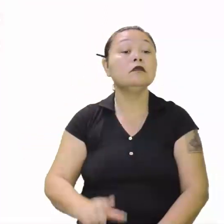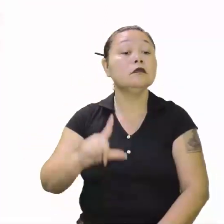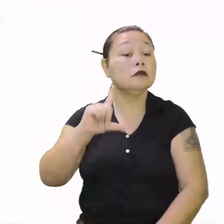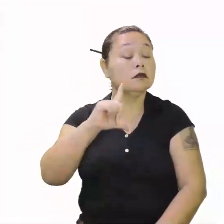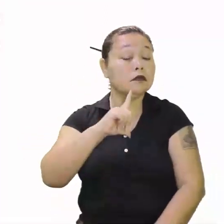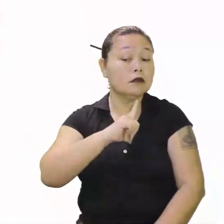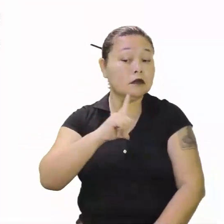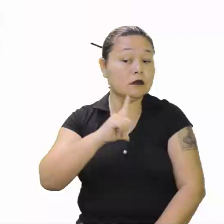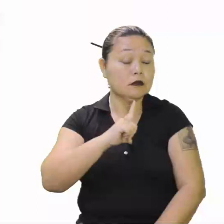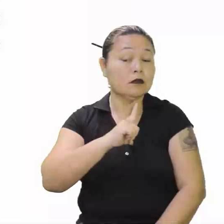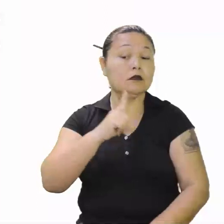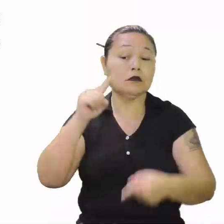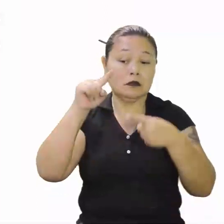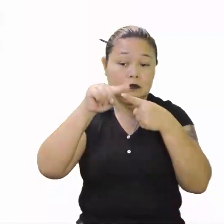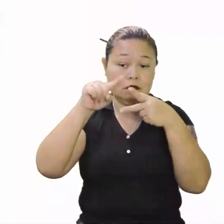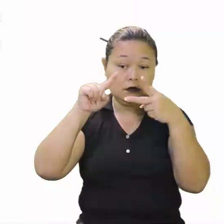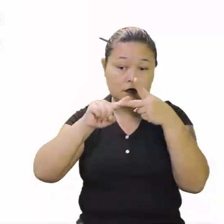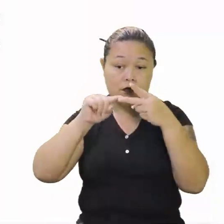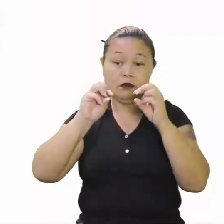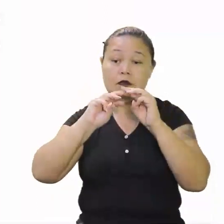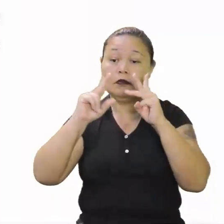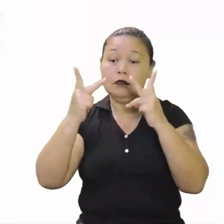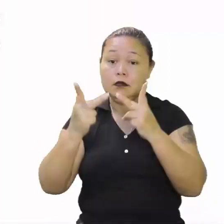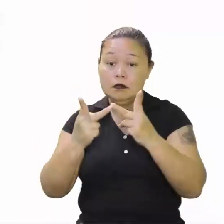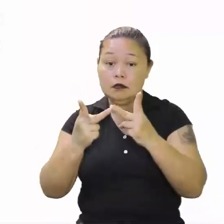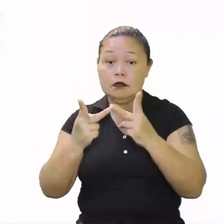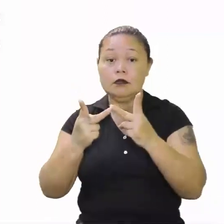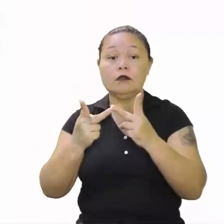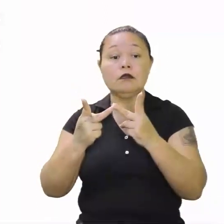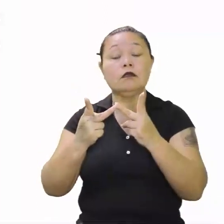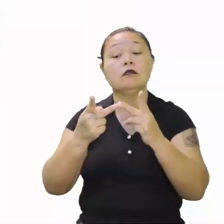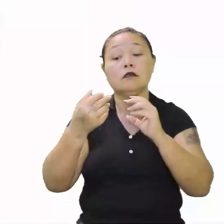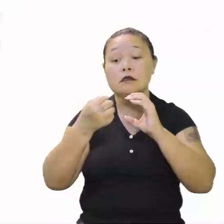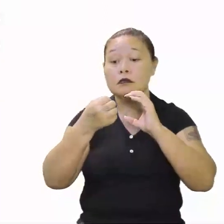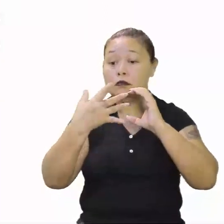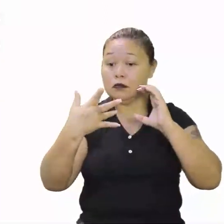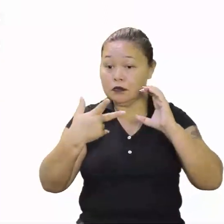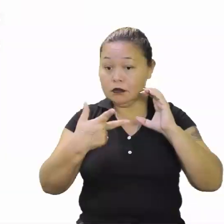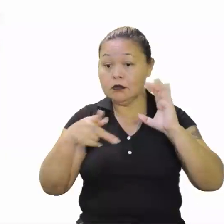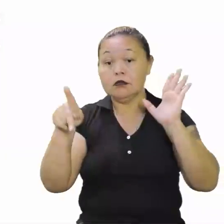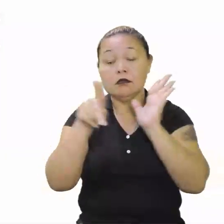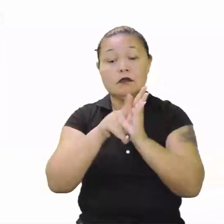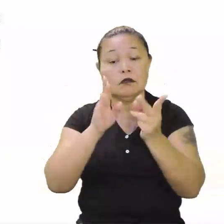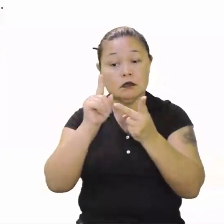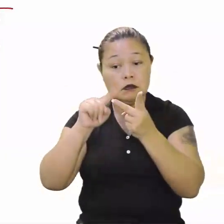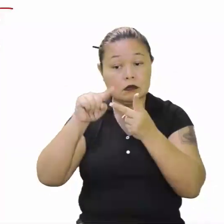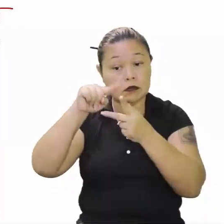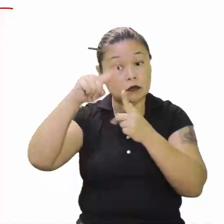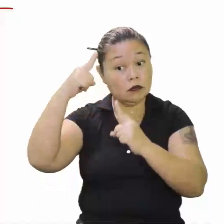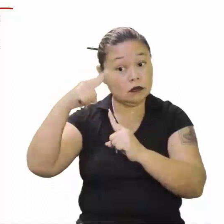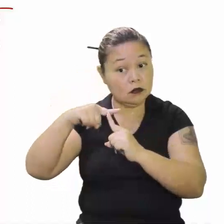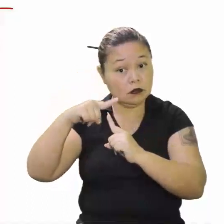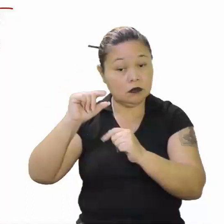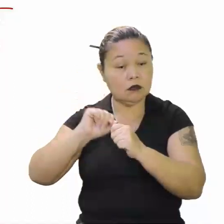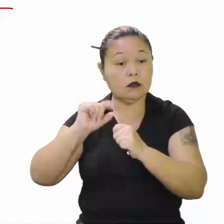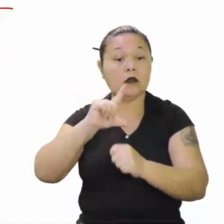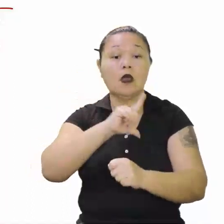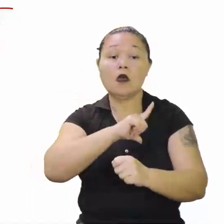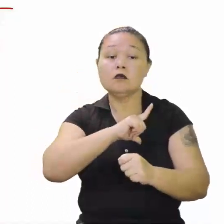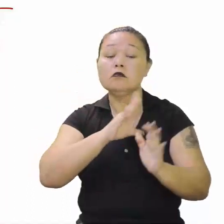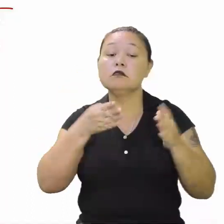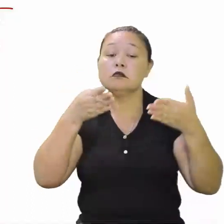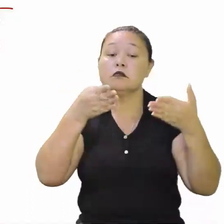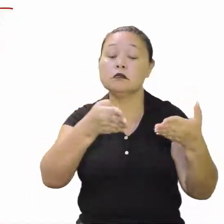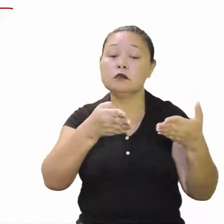E há dois tipos de matéria, de propriedades da matéria. Primeiro, aquelas que dizem